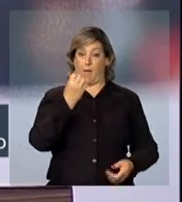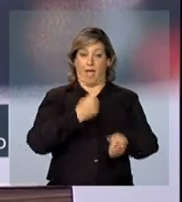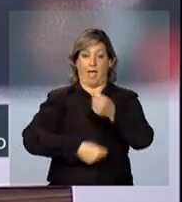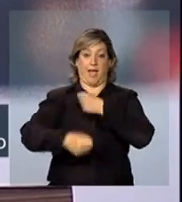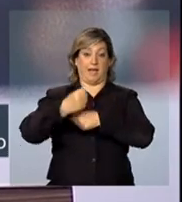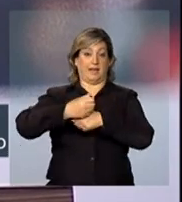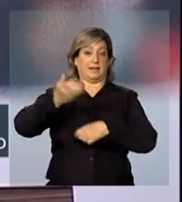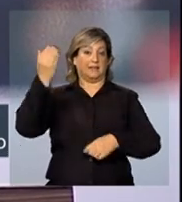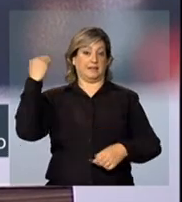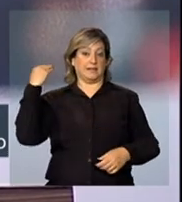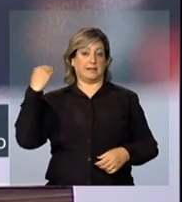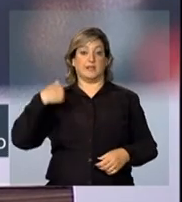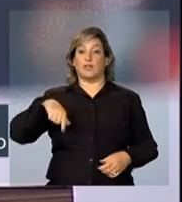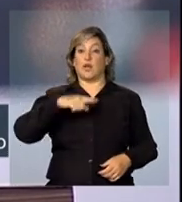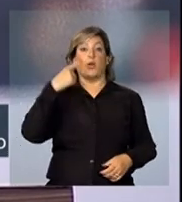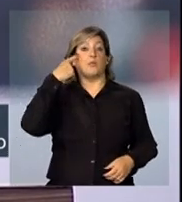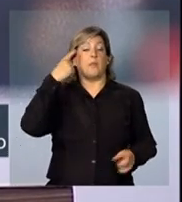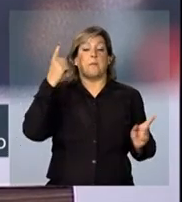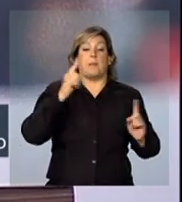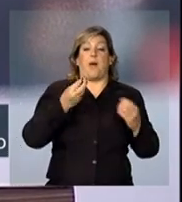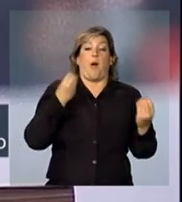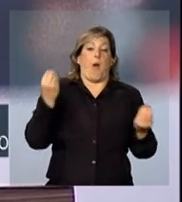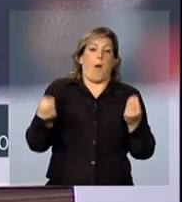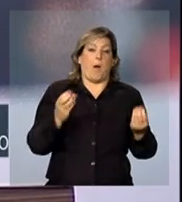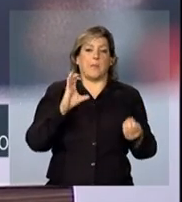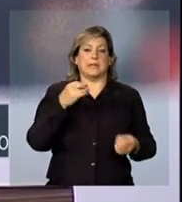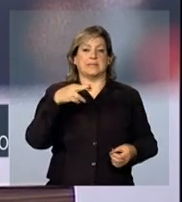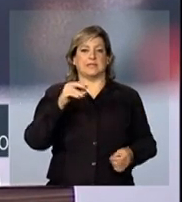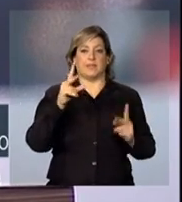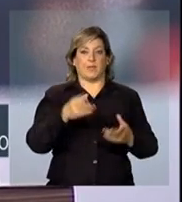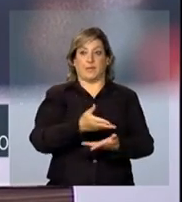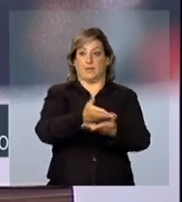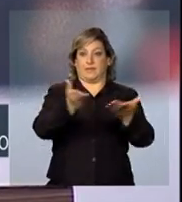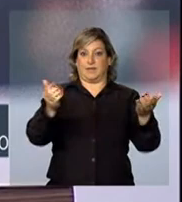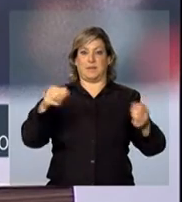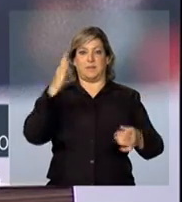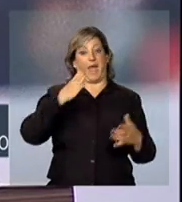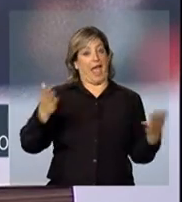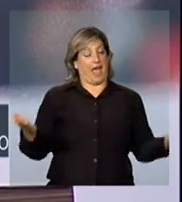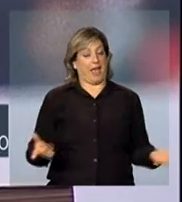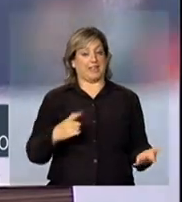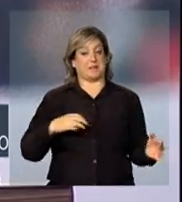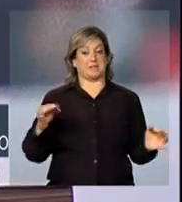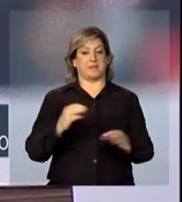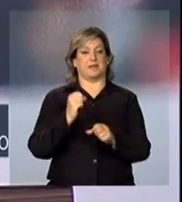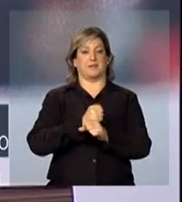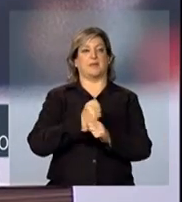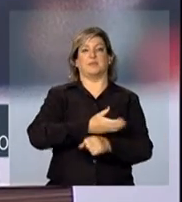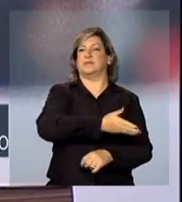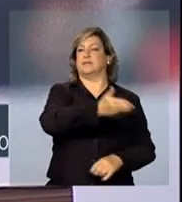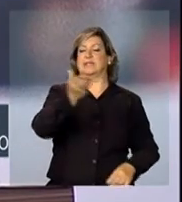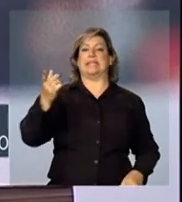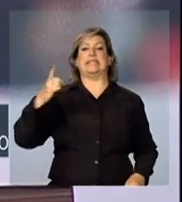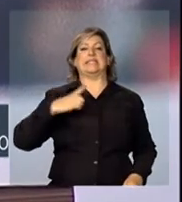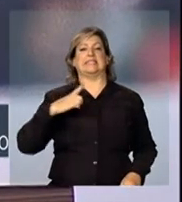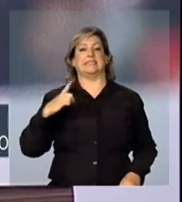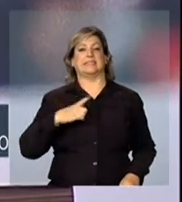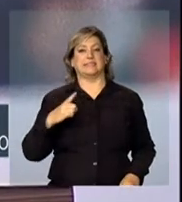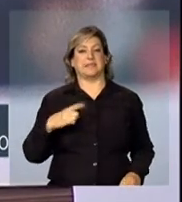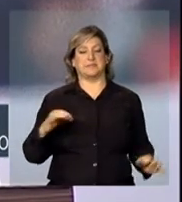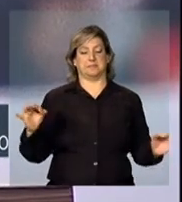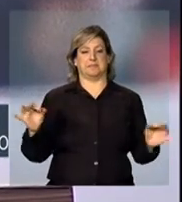anos seria inimaginável o centro dessa magnitude do Brasil e hoje aqui nós vemos